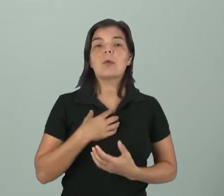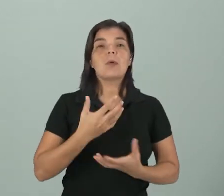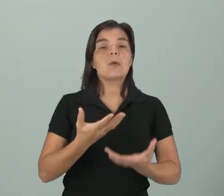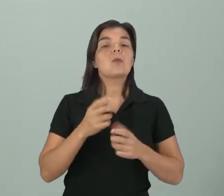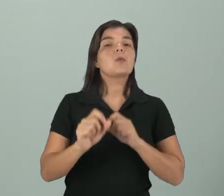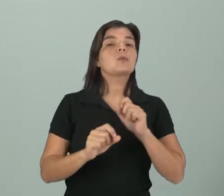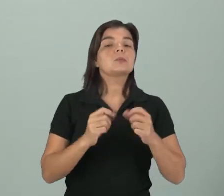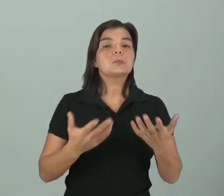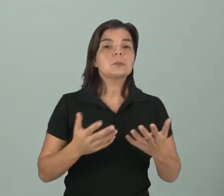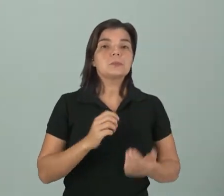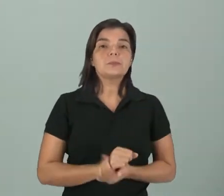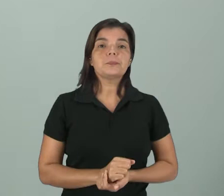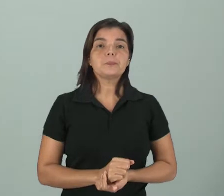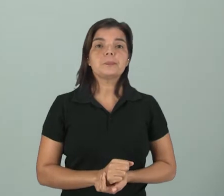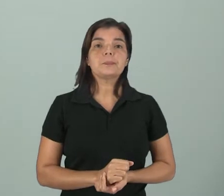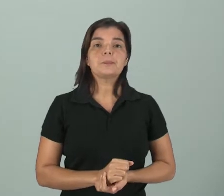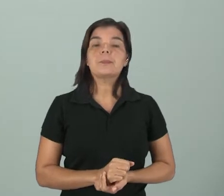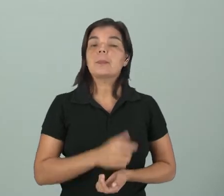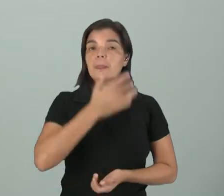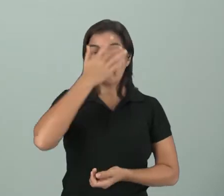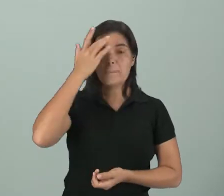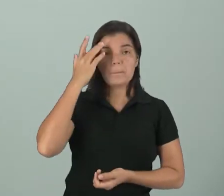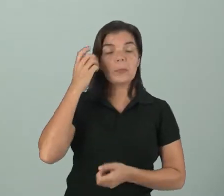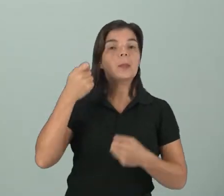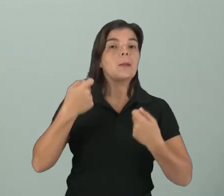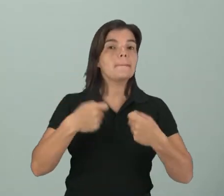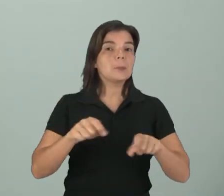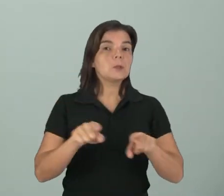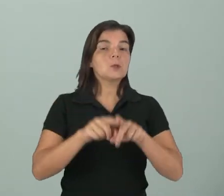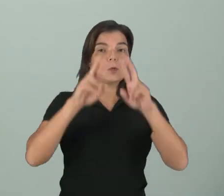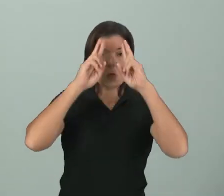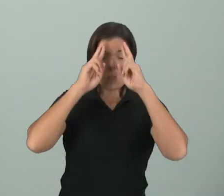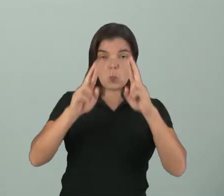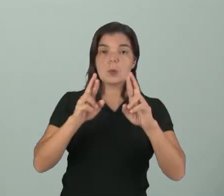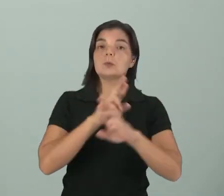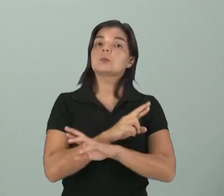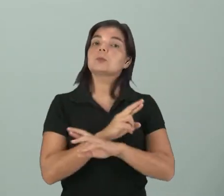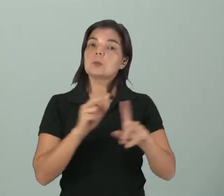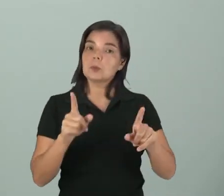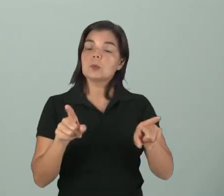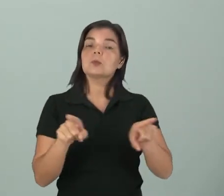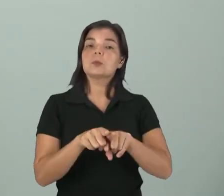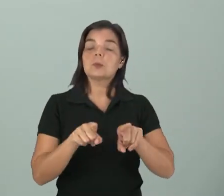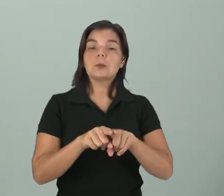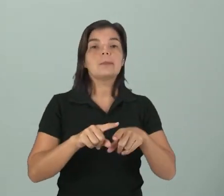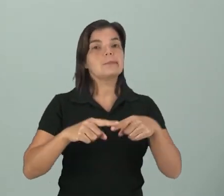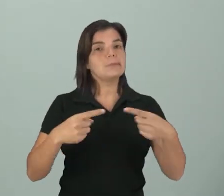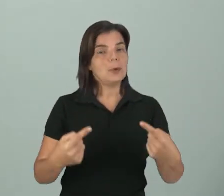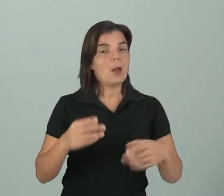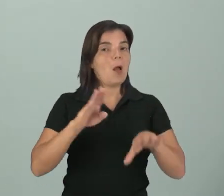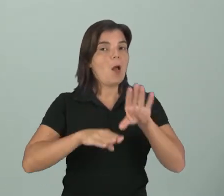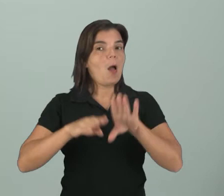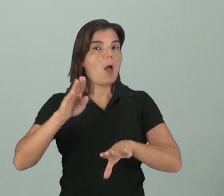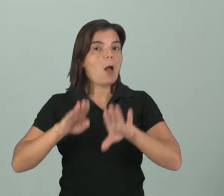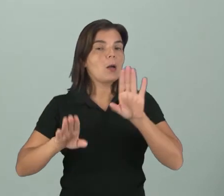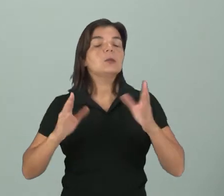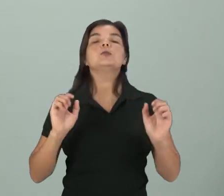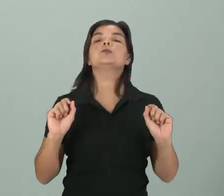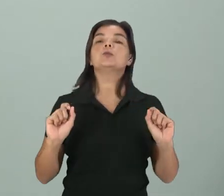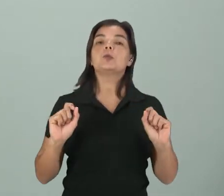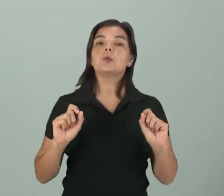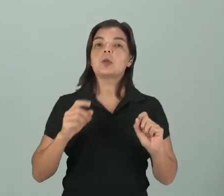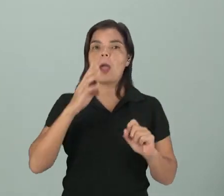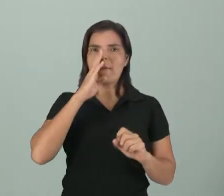Querem colocar, né, que as pessoas devem respeitar as diferenças, porém, muitas vezes